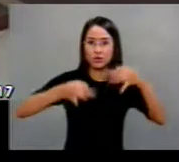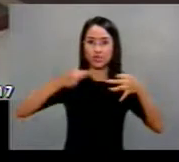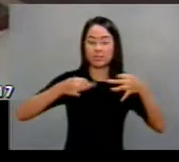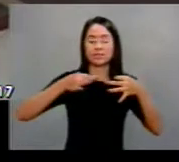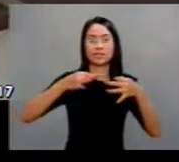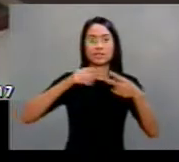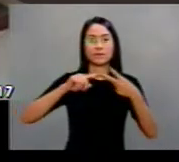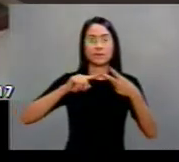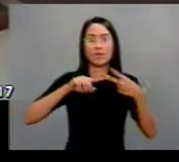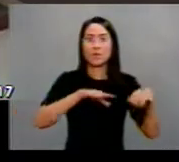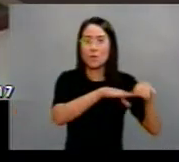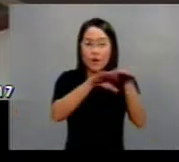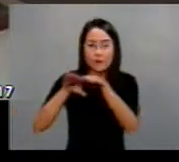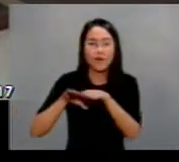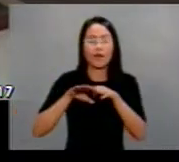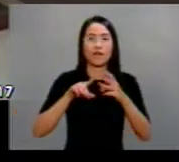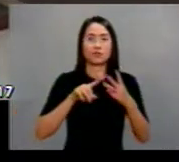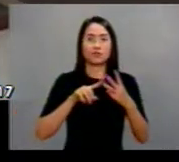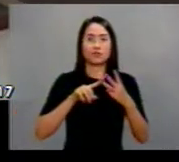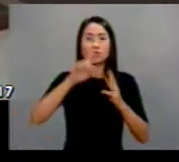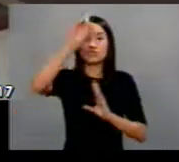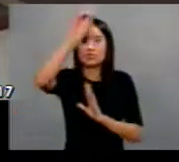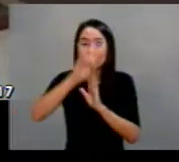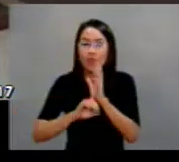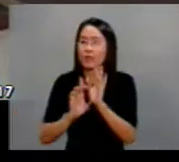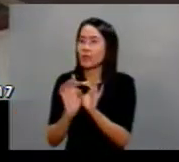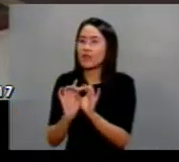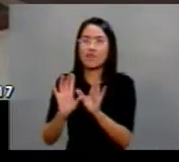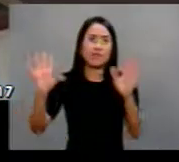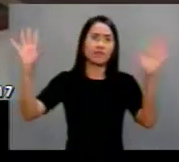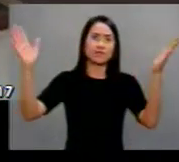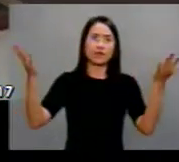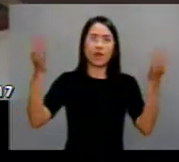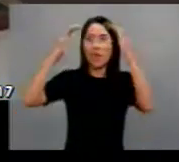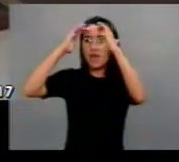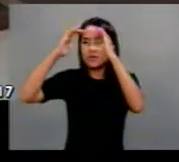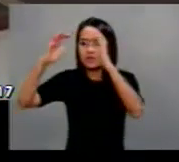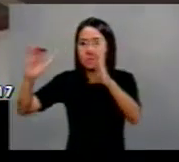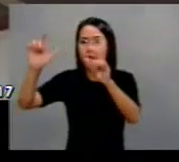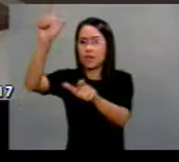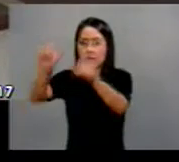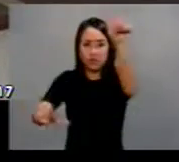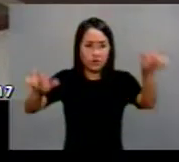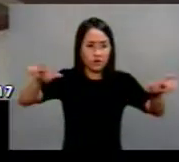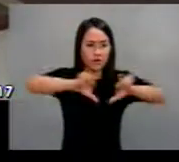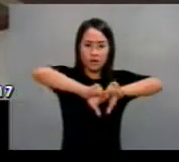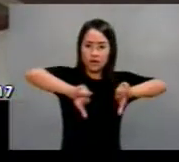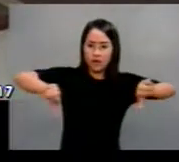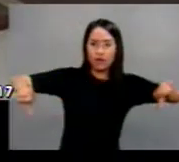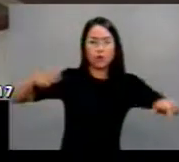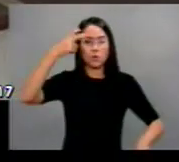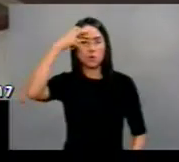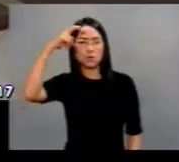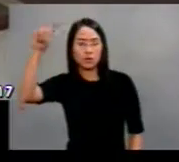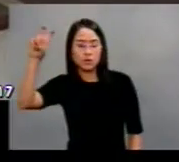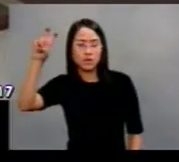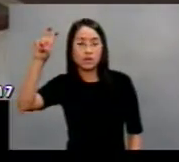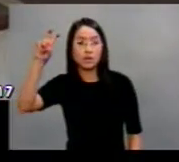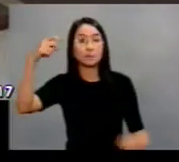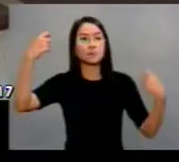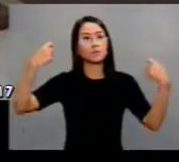social, à igualdade, à democracia, ao respeito à diversidade, ao respeito à nossa cultura,